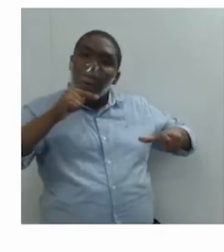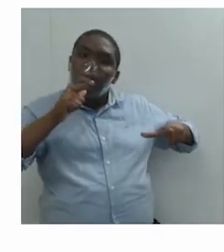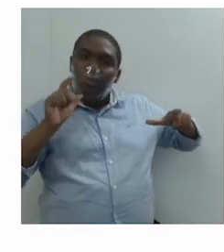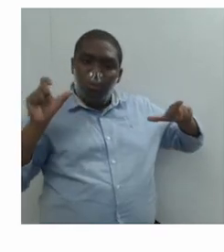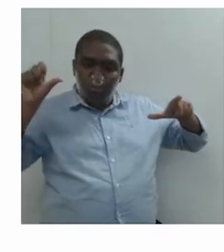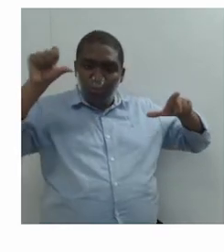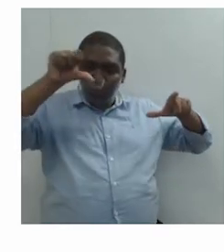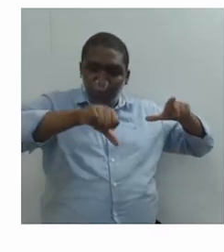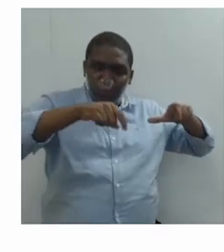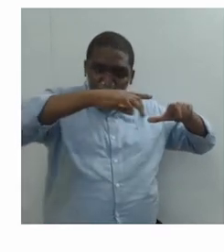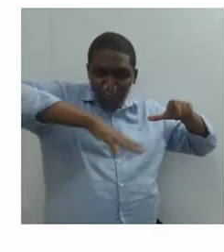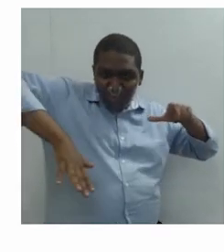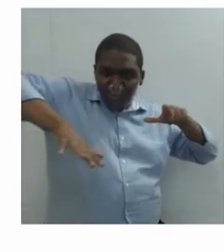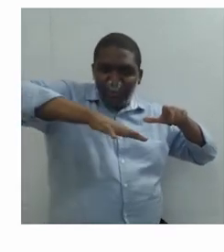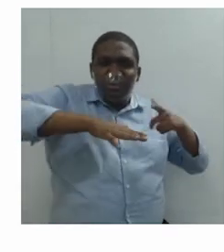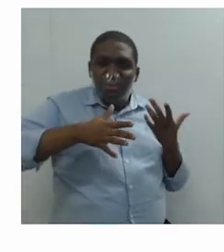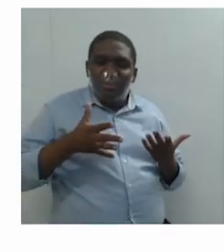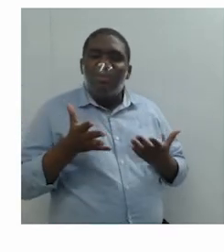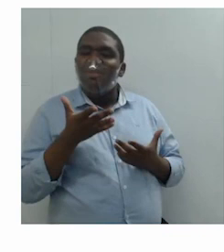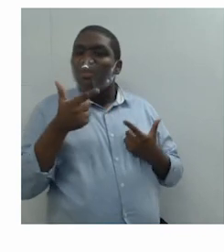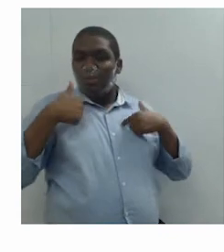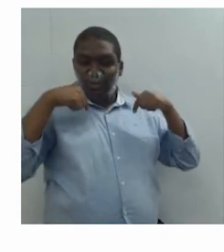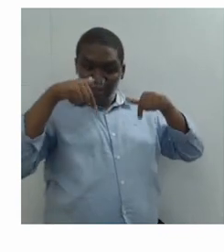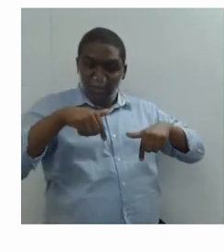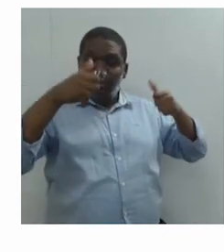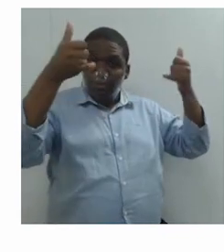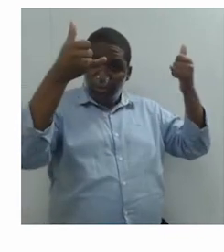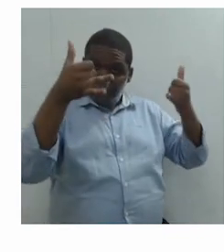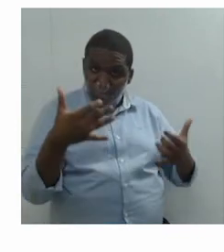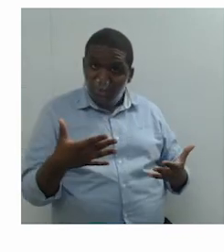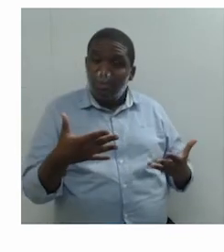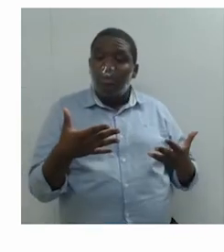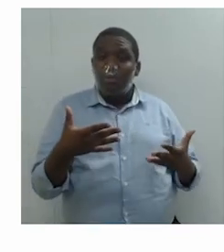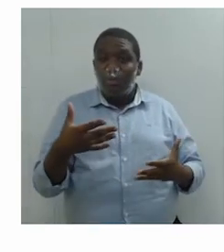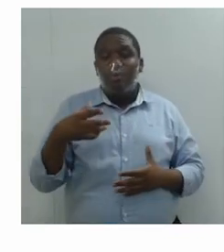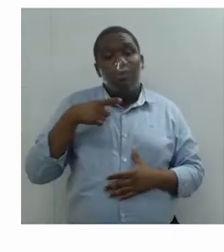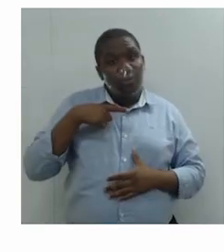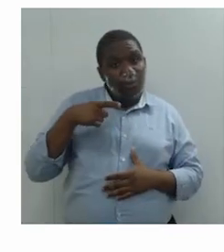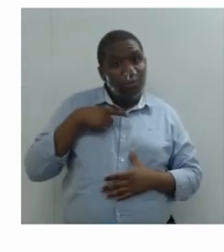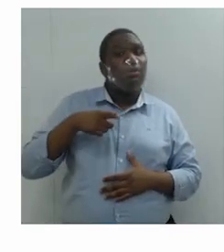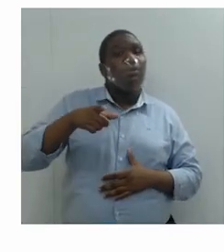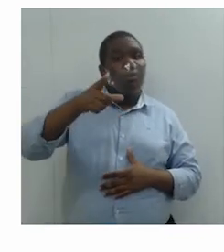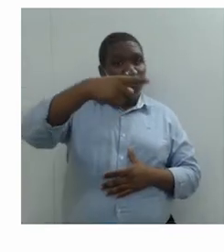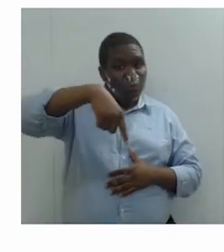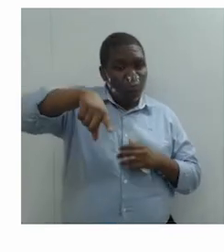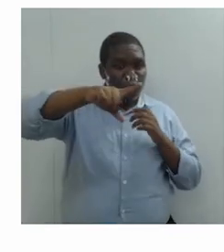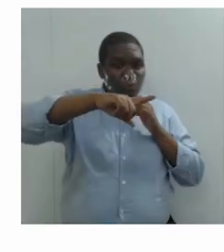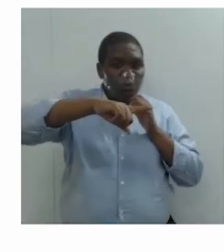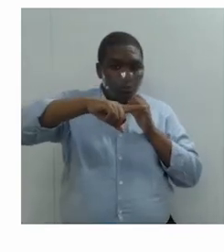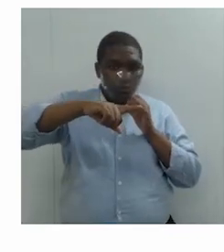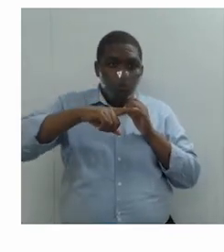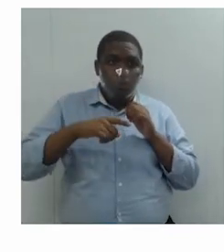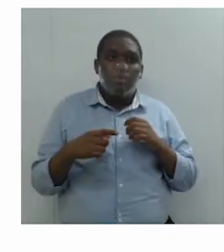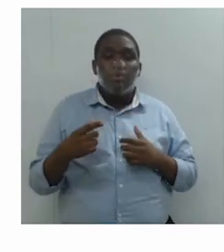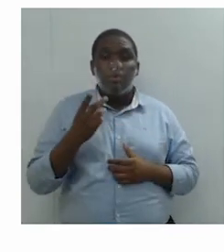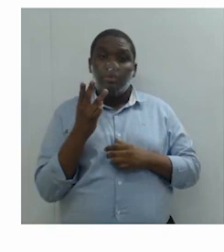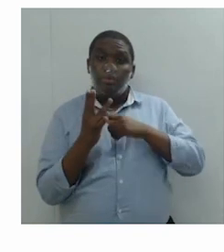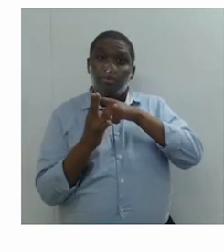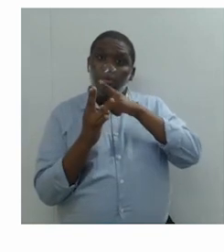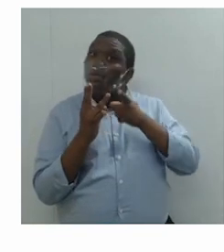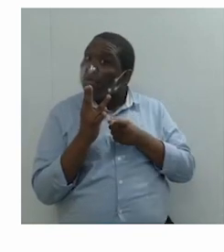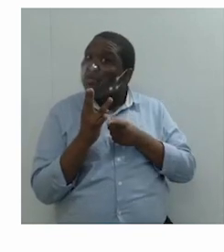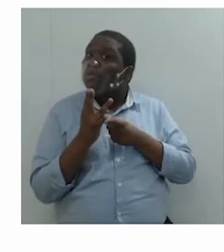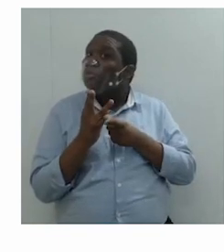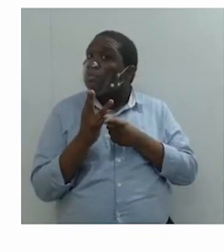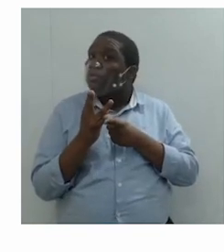Observem que eu estou falando e a alternativa traz para você 3 elementos